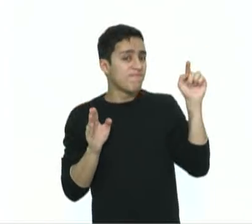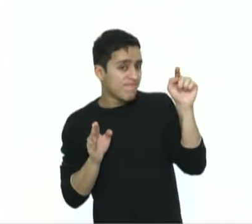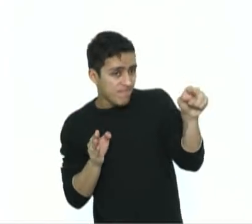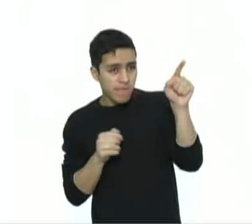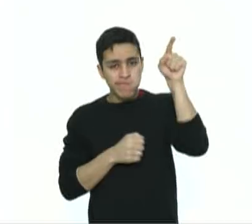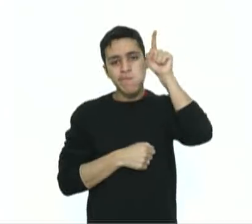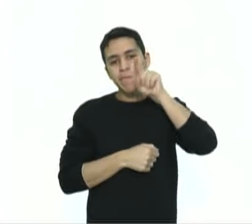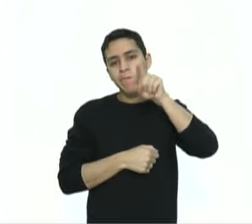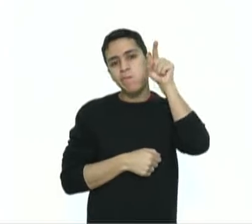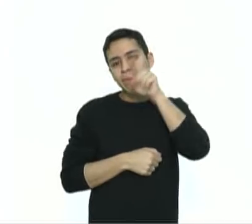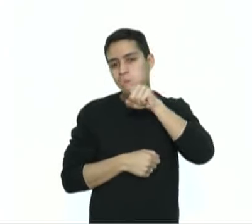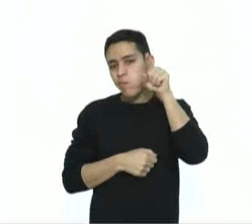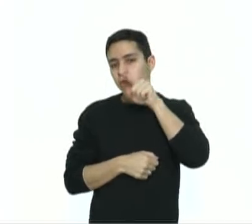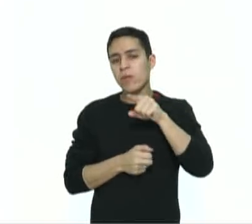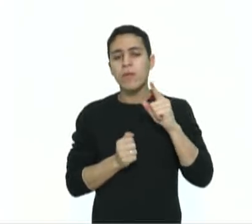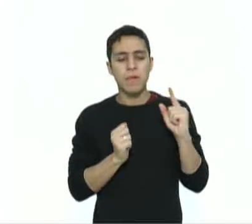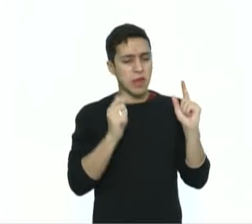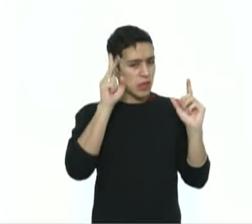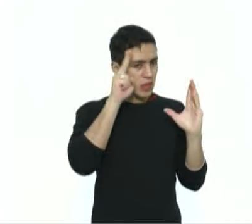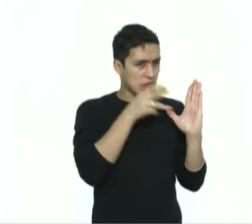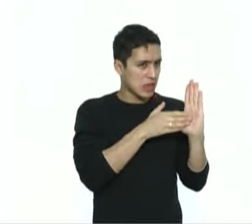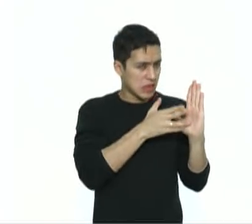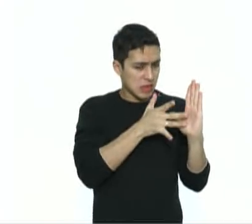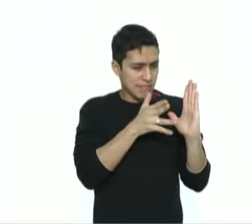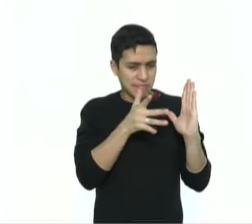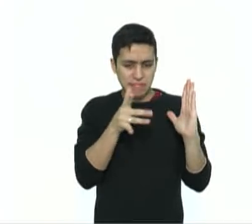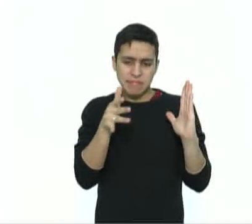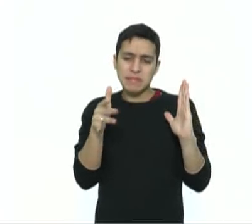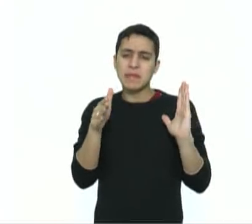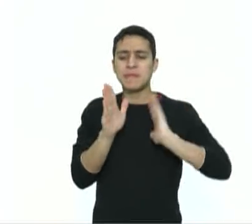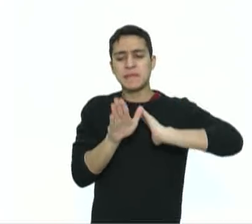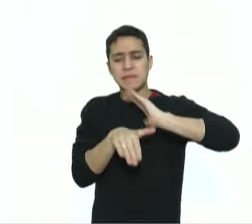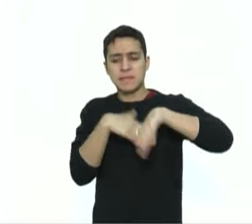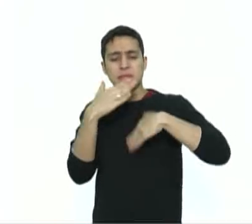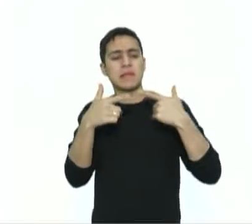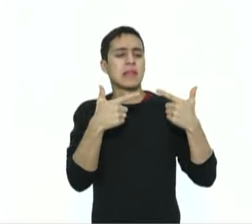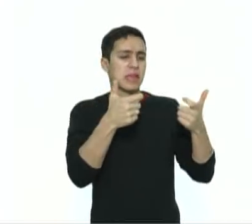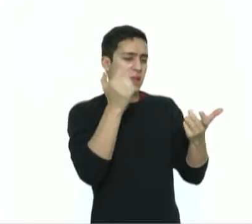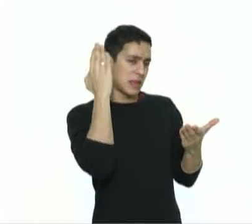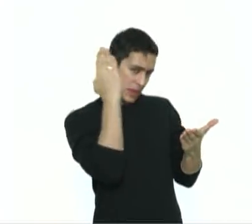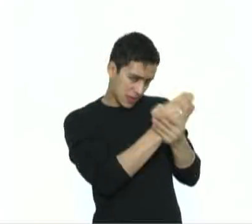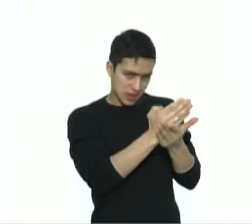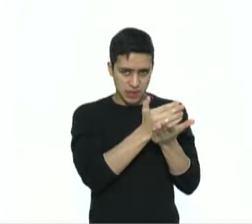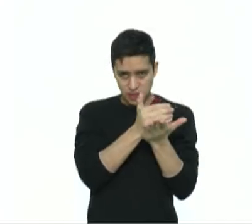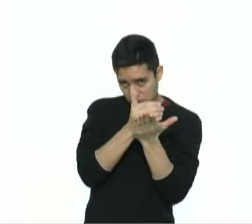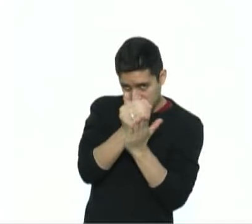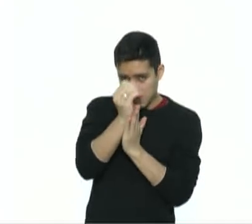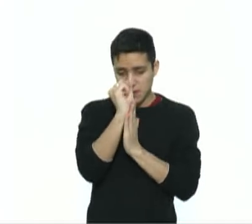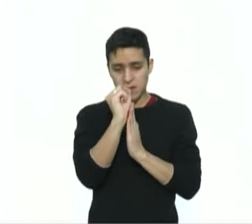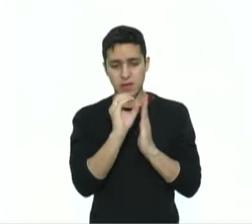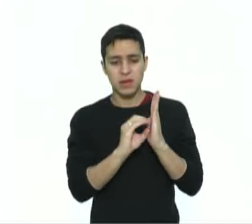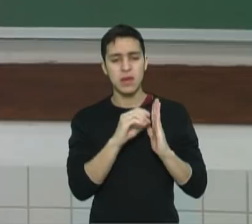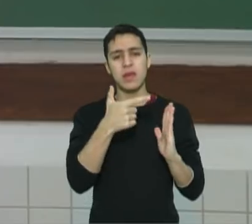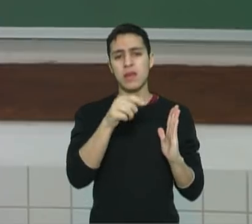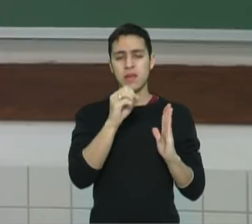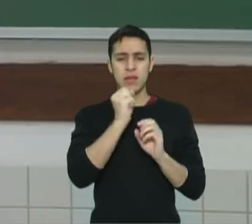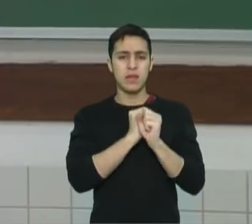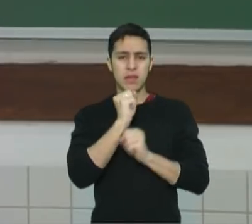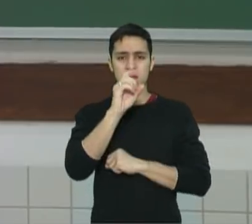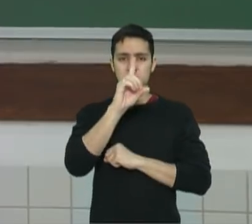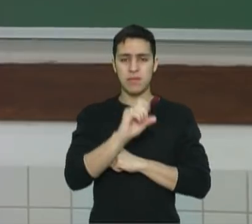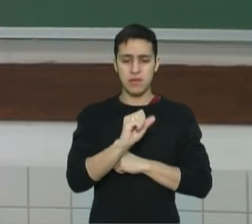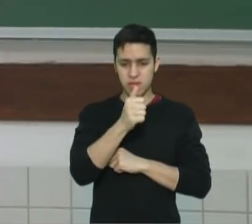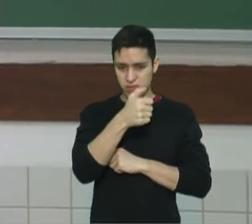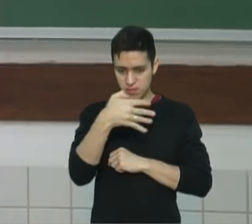foram atravessando períodos da história junto. Logo depois da Guerra da Secessão, no comecinho do século XX,